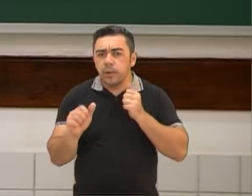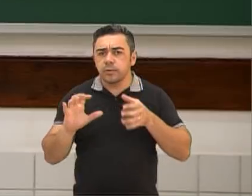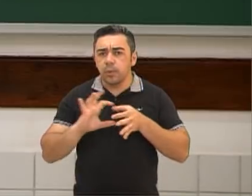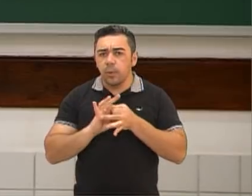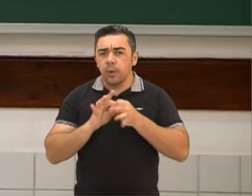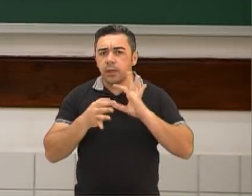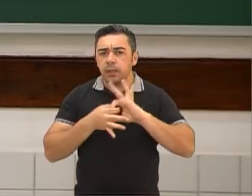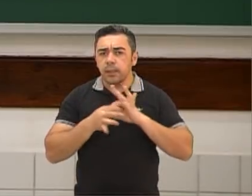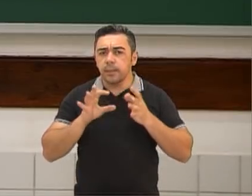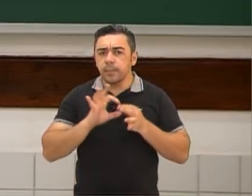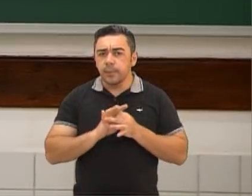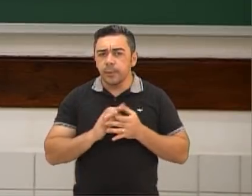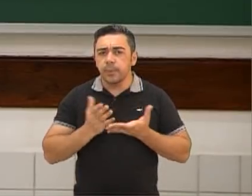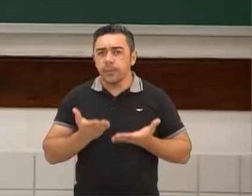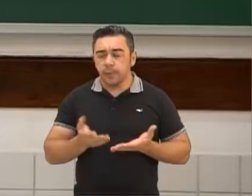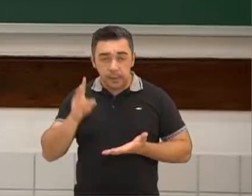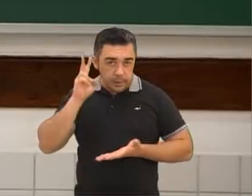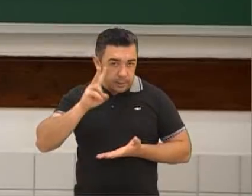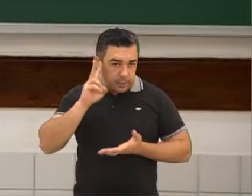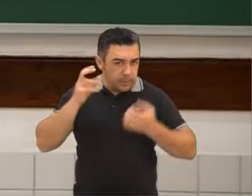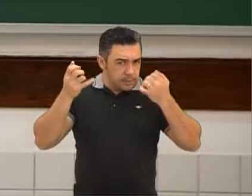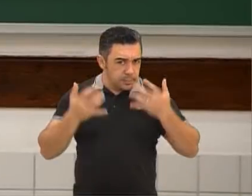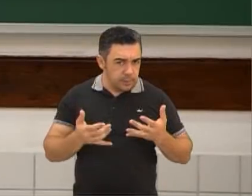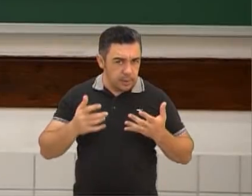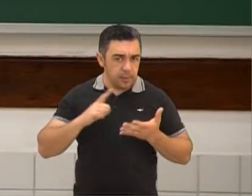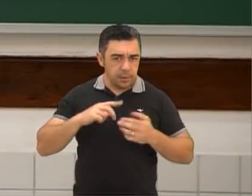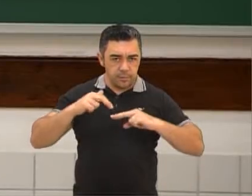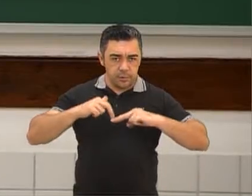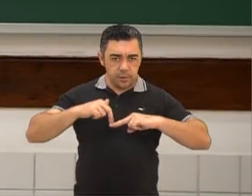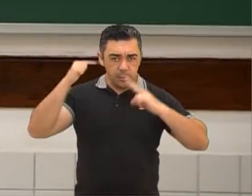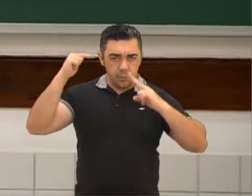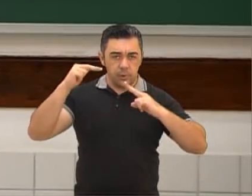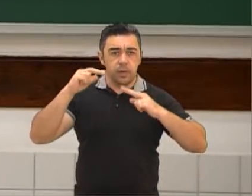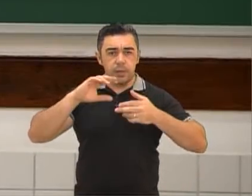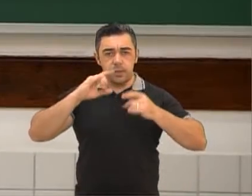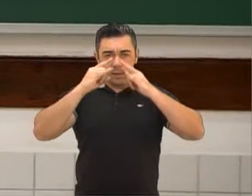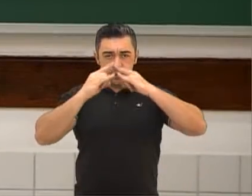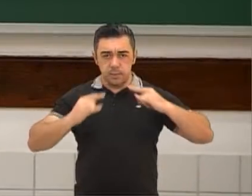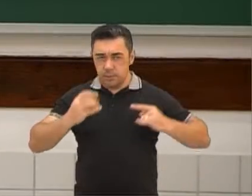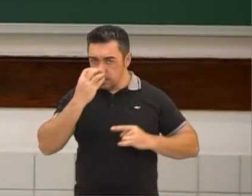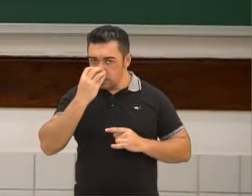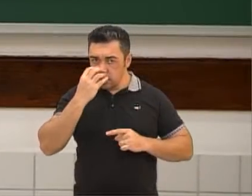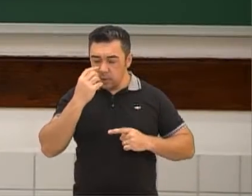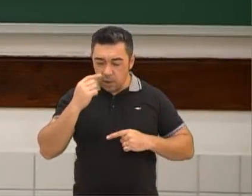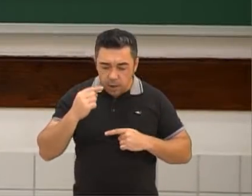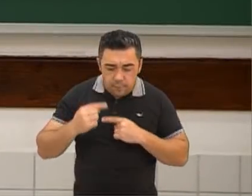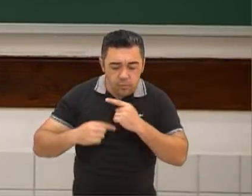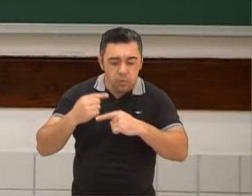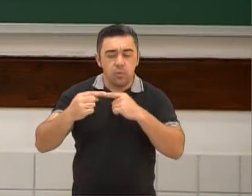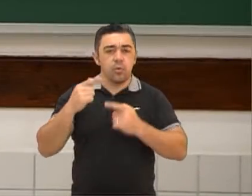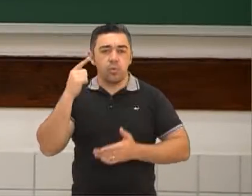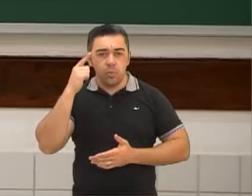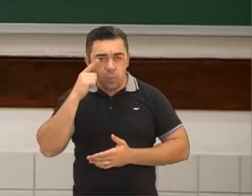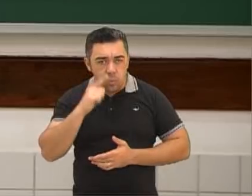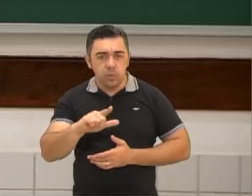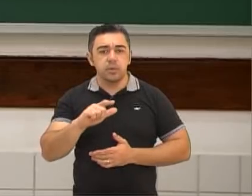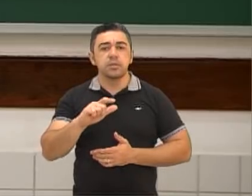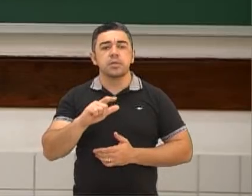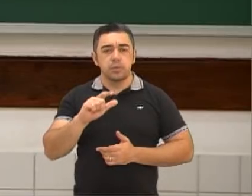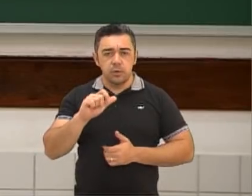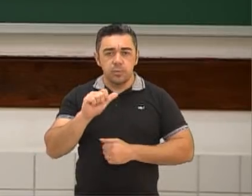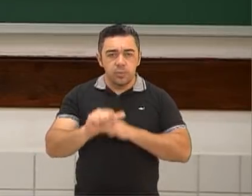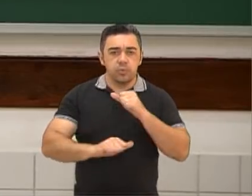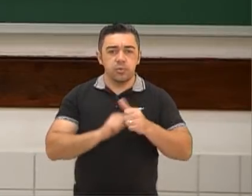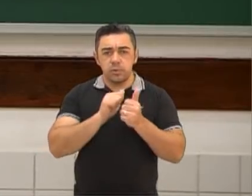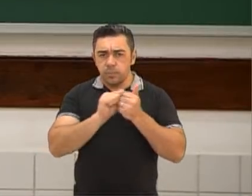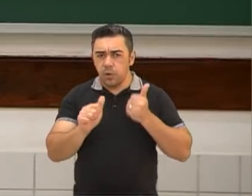sobre isso? Que o trampolim lá do circo acabou evoluindo e virando um esporte, tá? Então, você